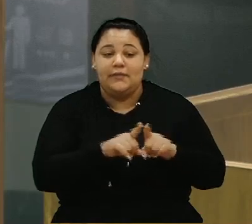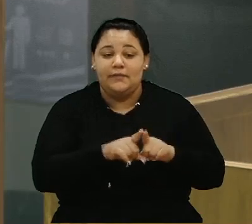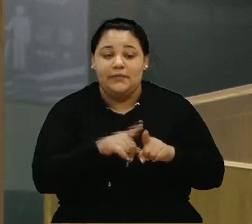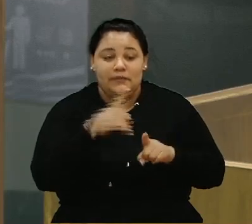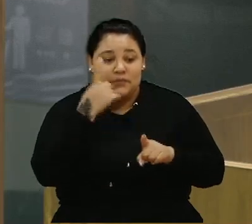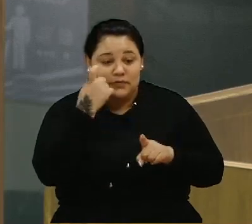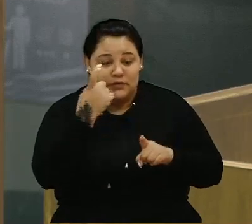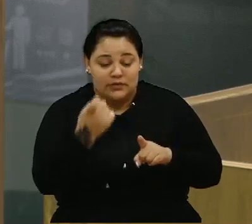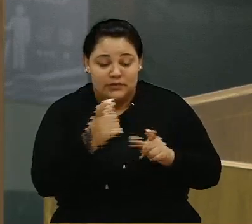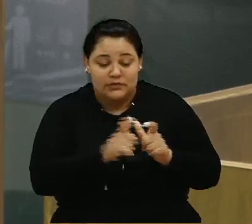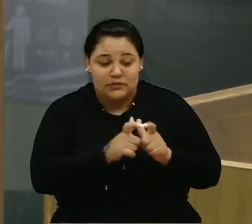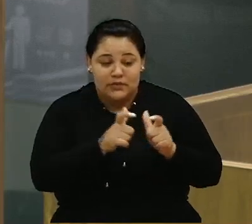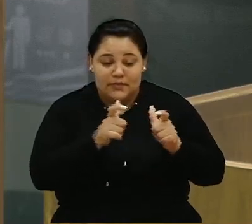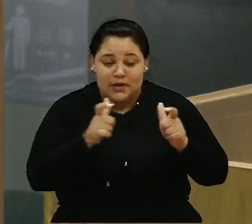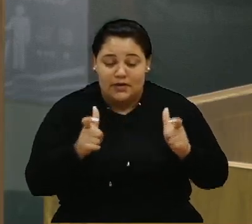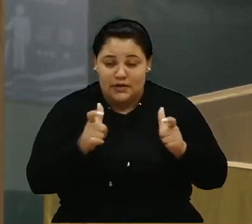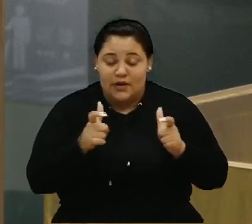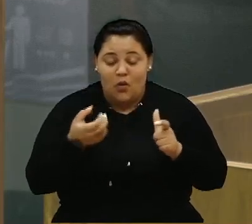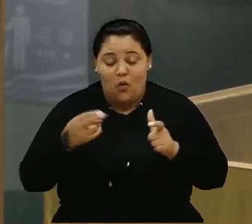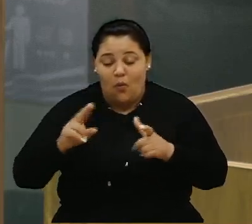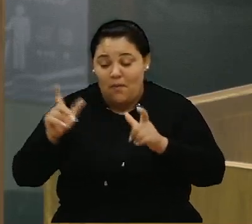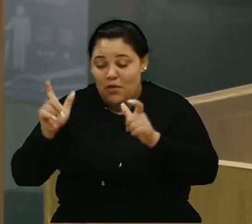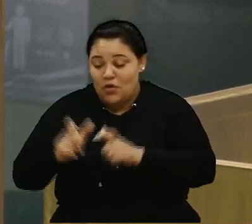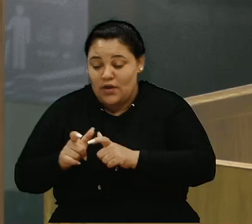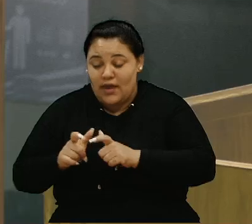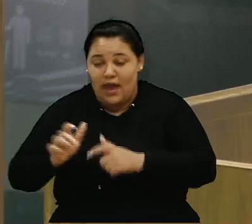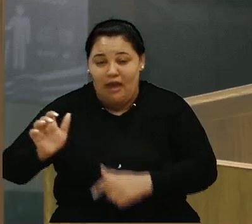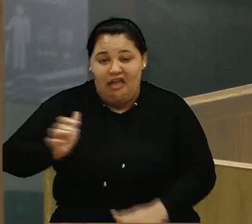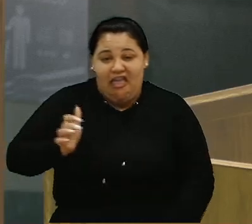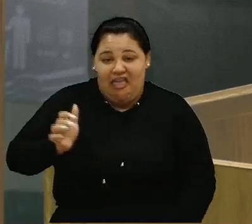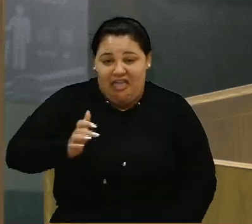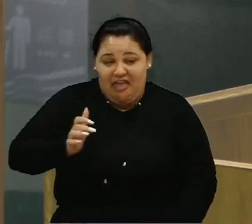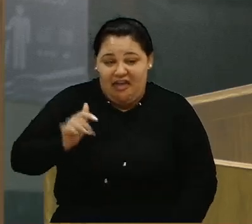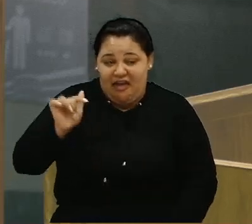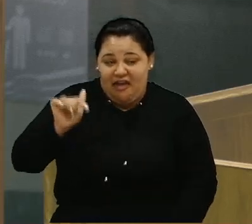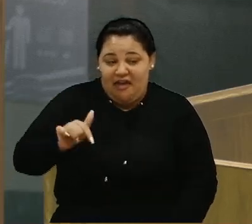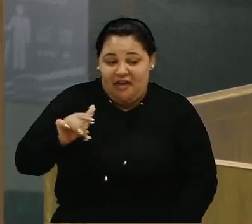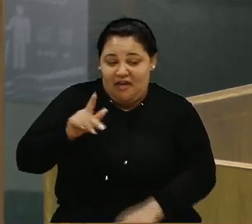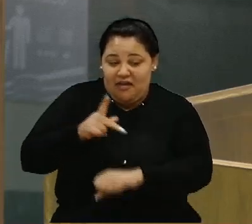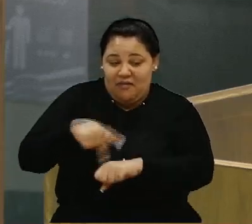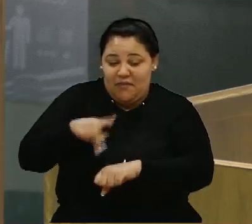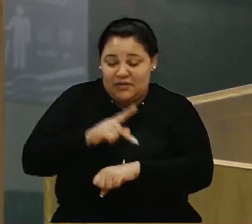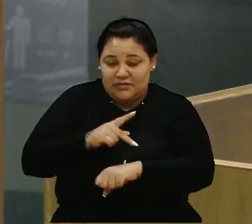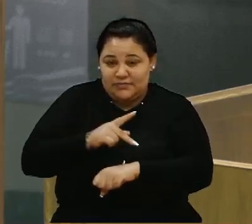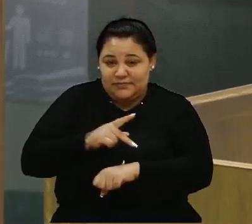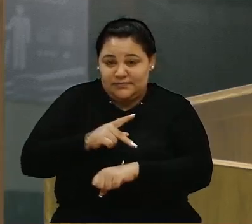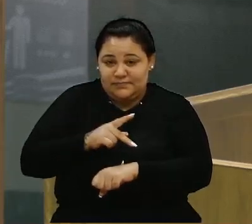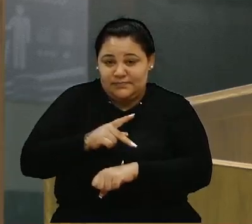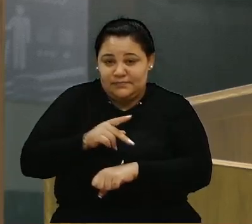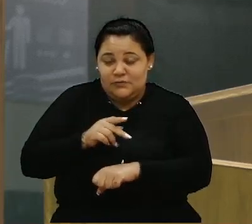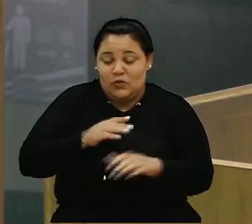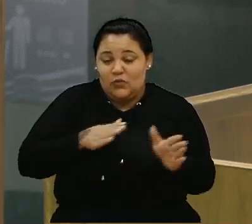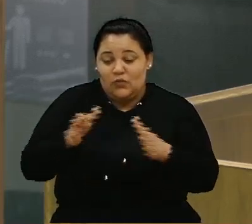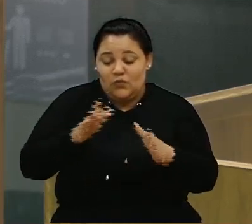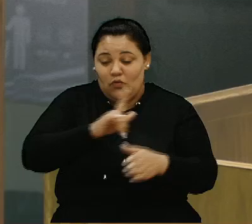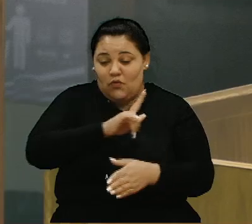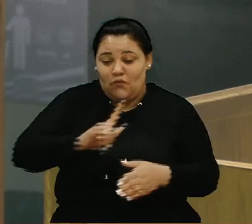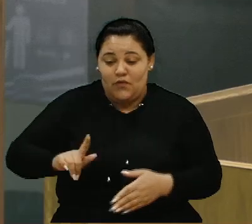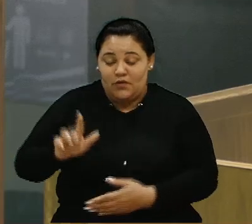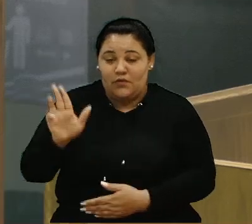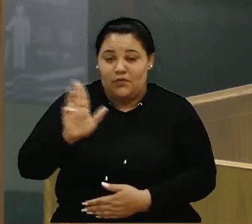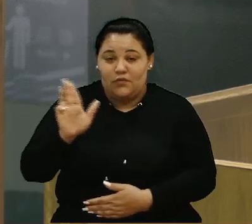interesses da minoria rica desse país. Finalmente, o governo Lula, na